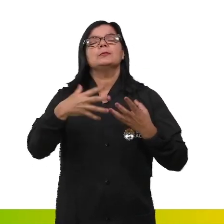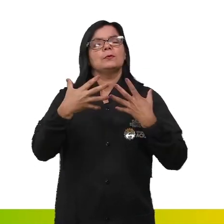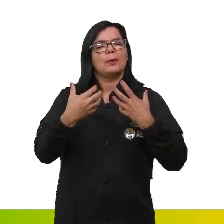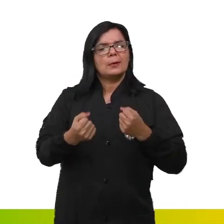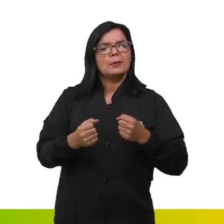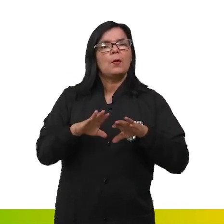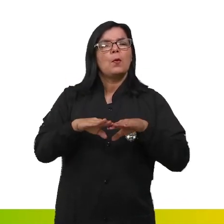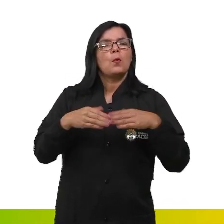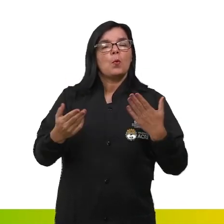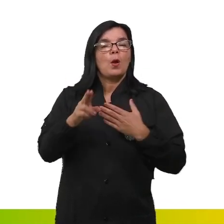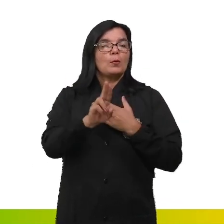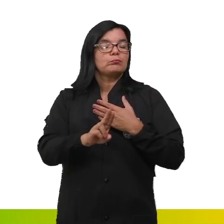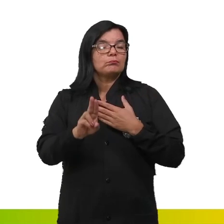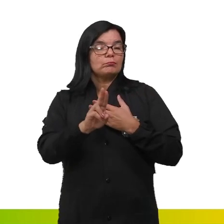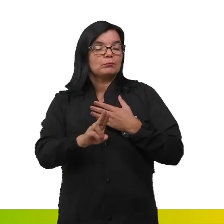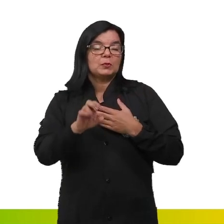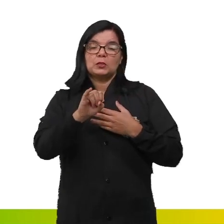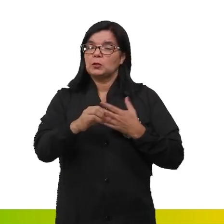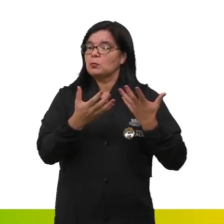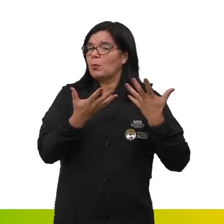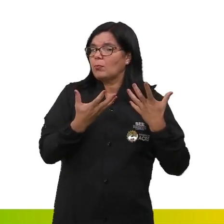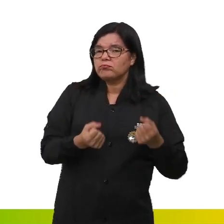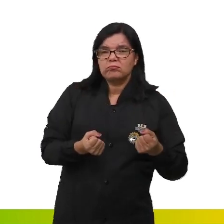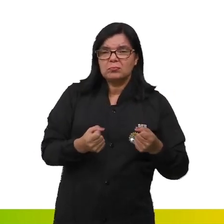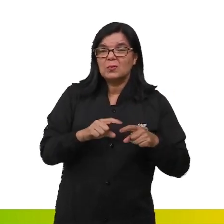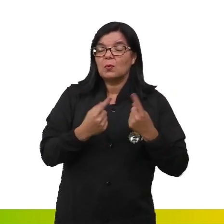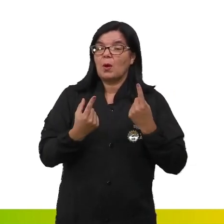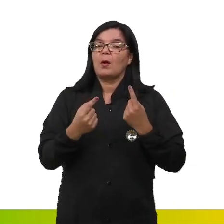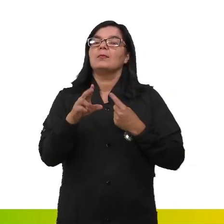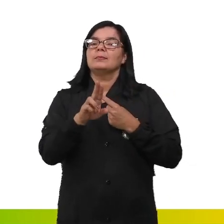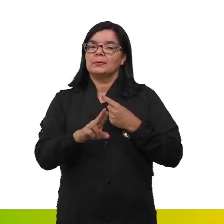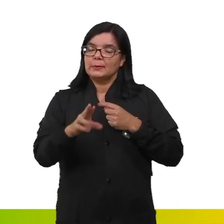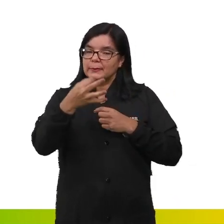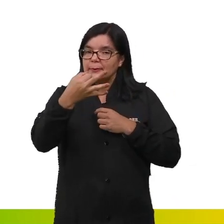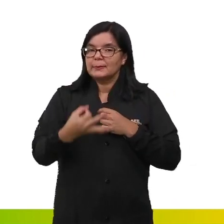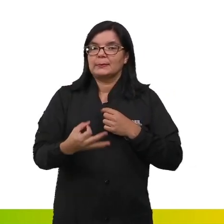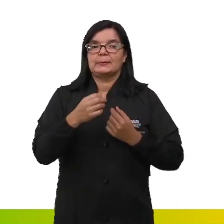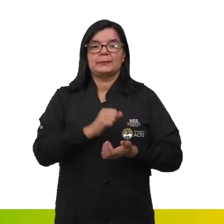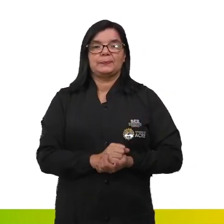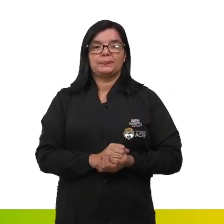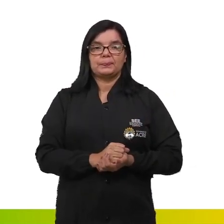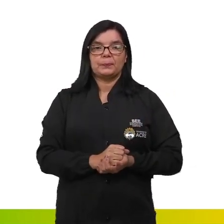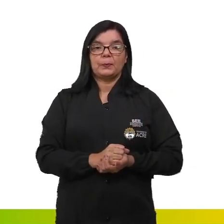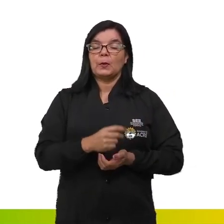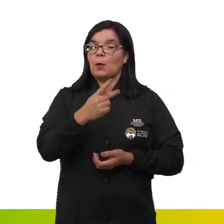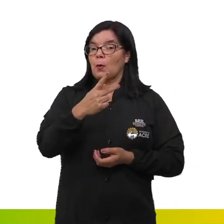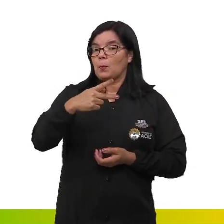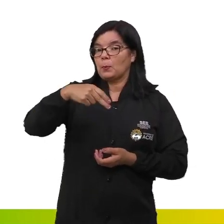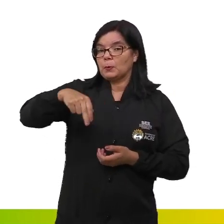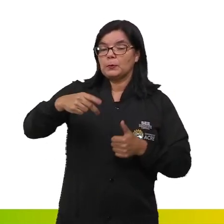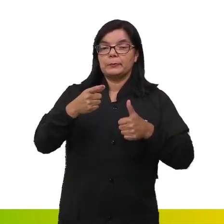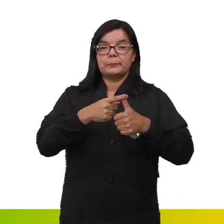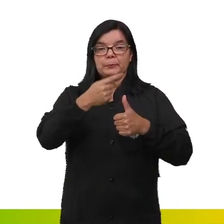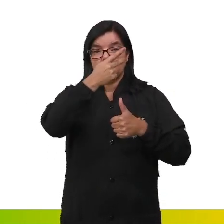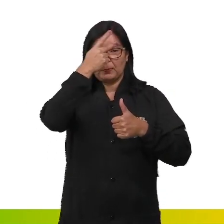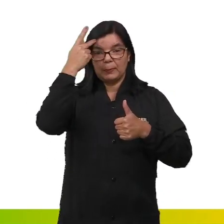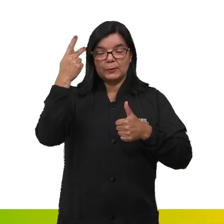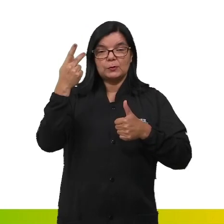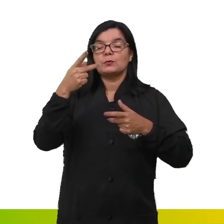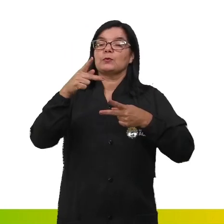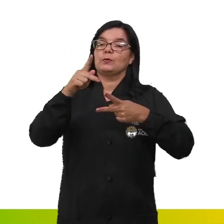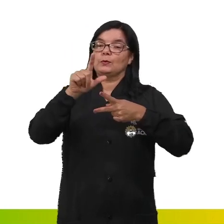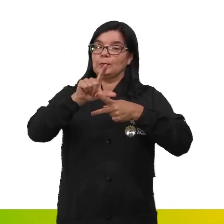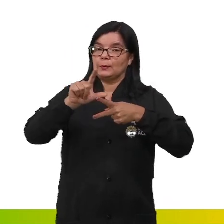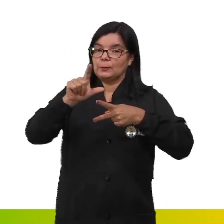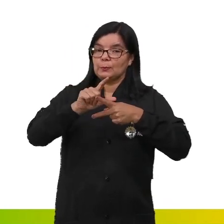qual conectivo eu vou utilizar? Se eu discordo, qual o conectivo adequado? Então, o pronome de primeira pessoa do plural,